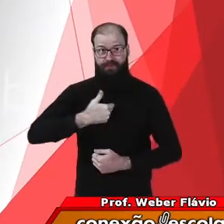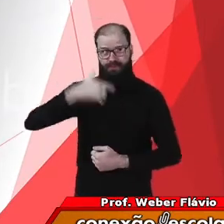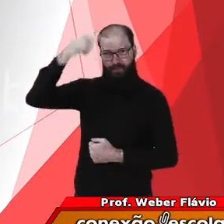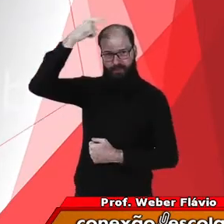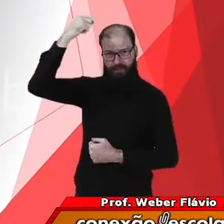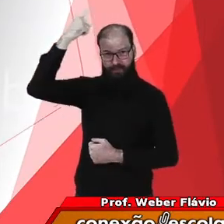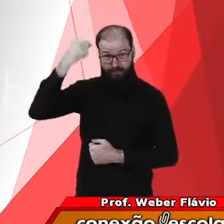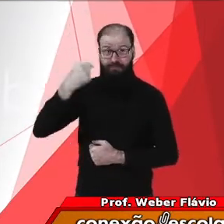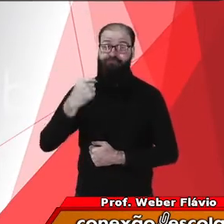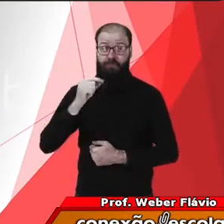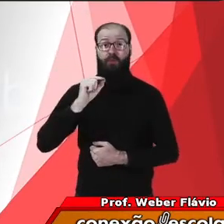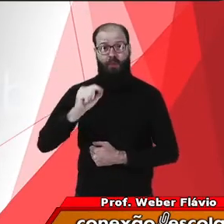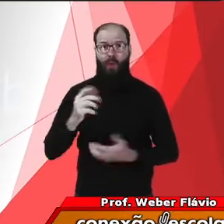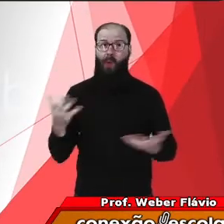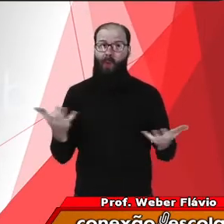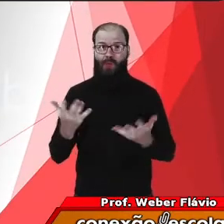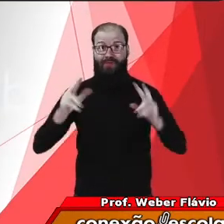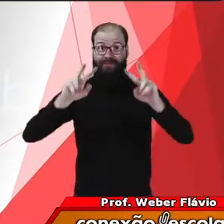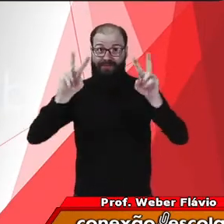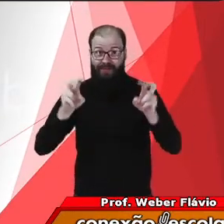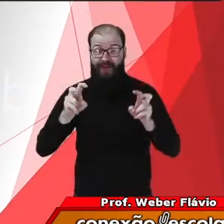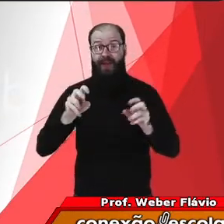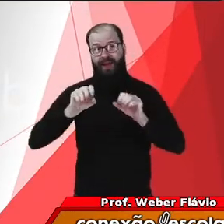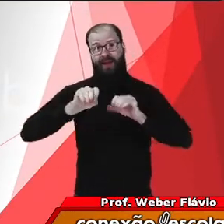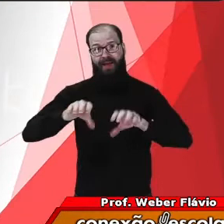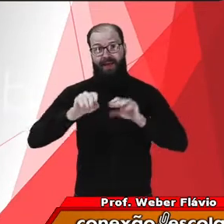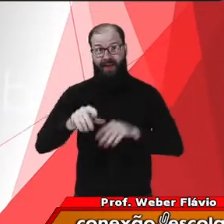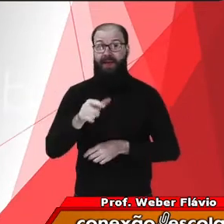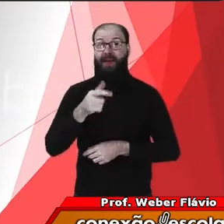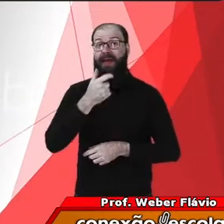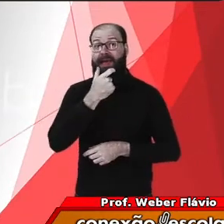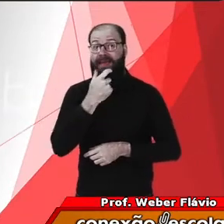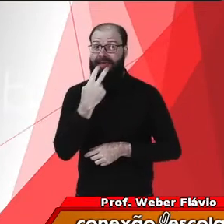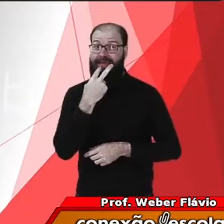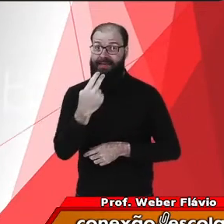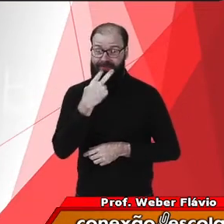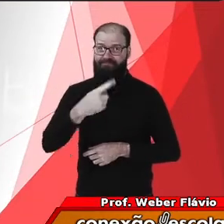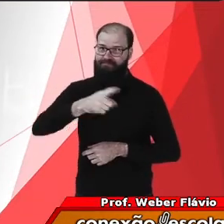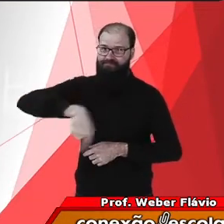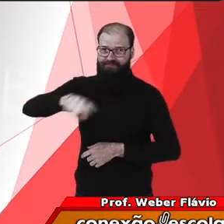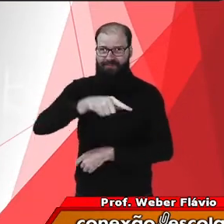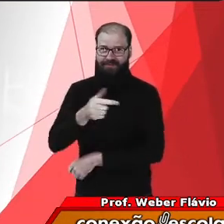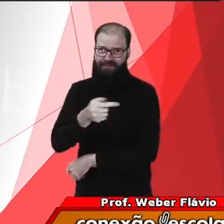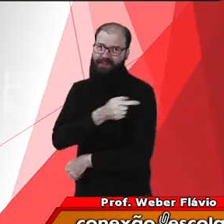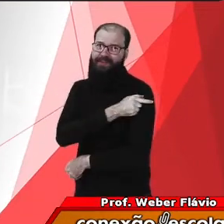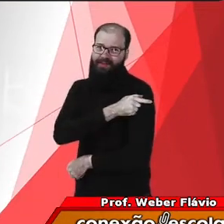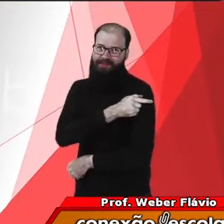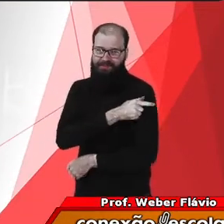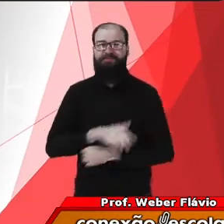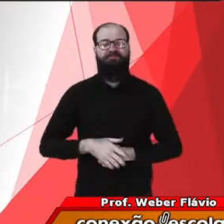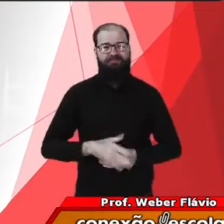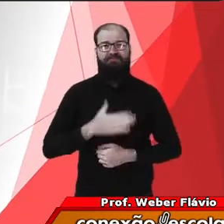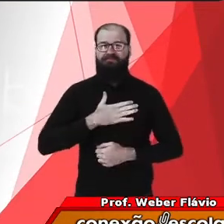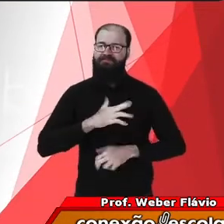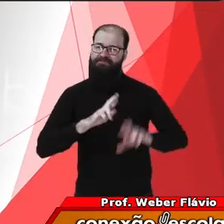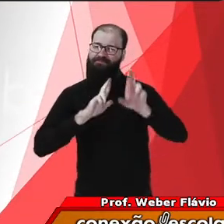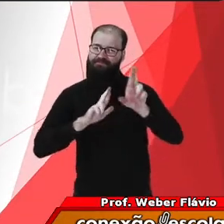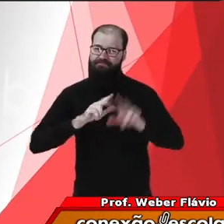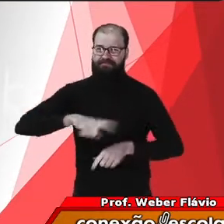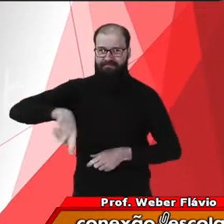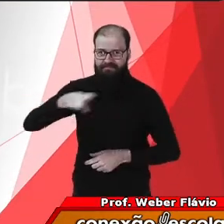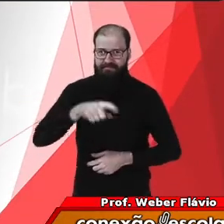juntos ministraremos mais uma aula de língua inglesa para vocês, alunos do 7º ano. Eu espero que vocês estejam